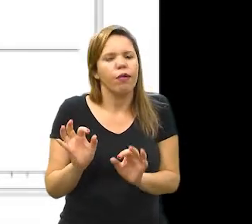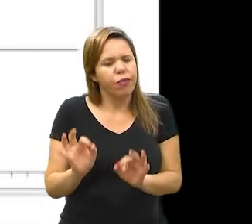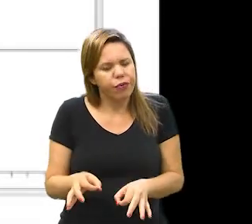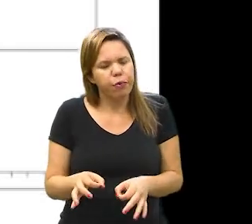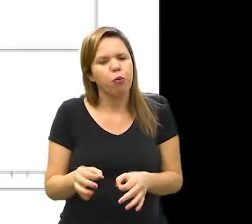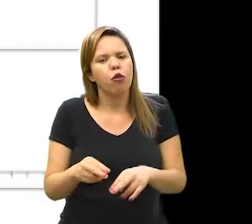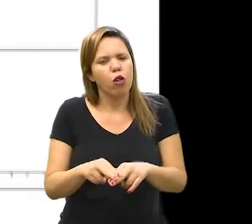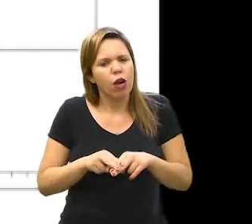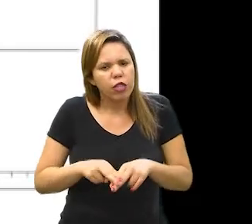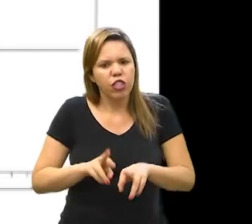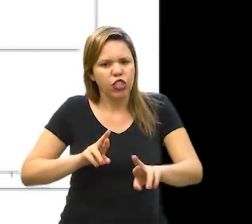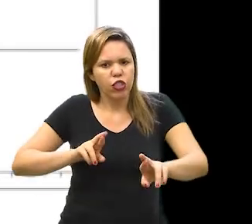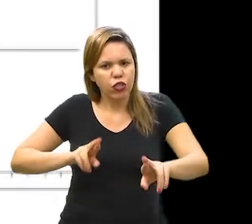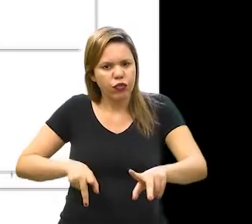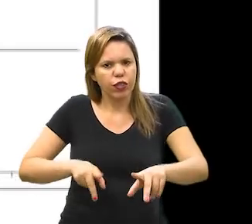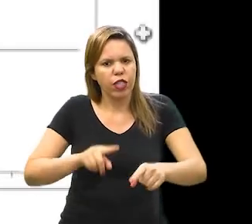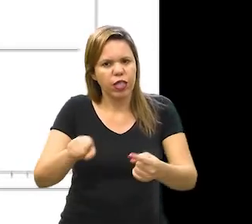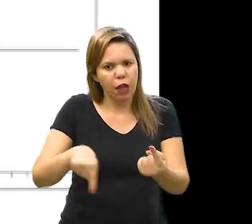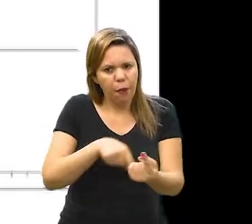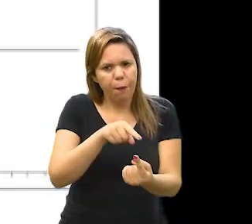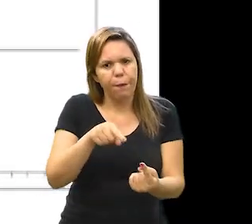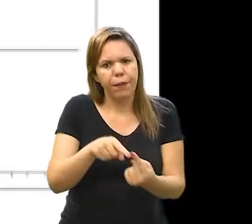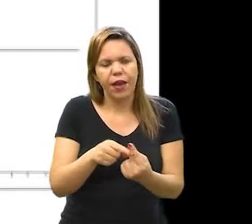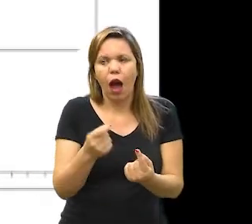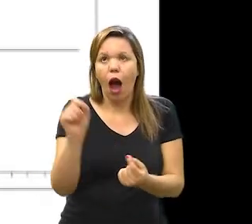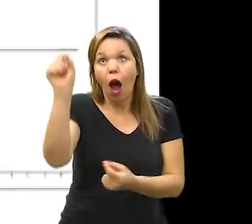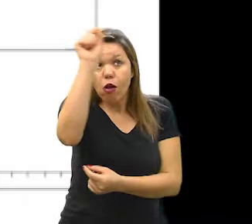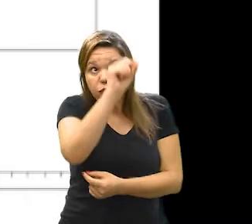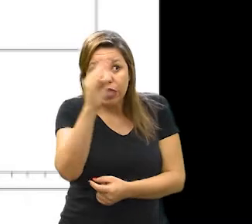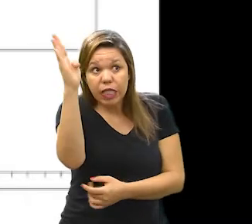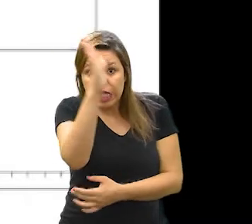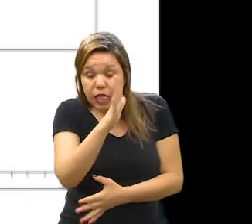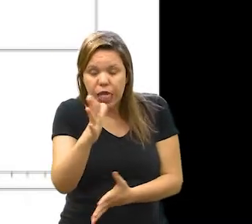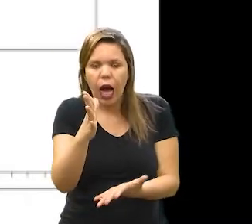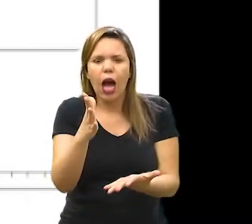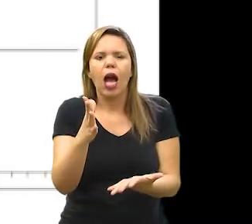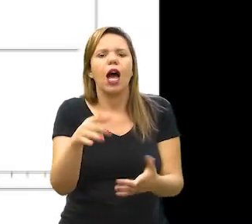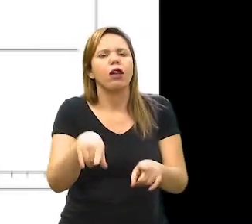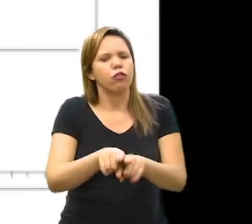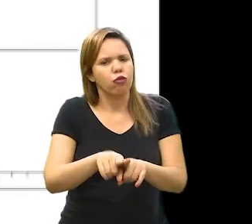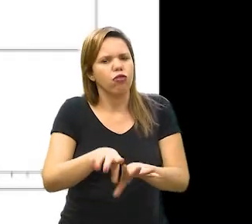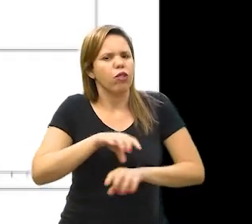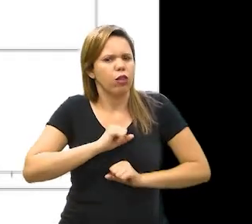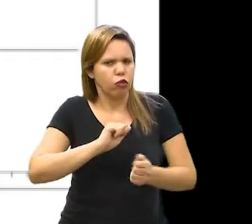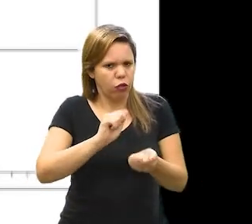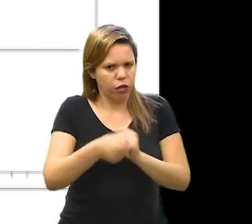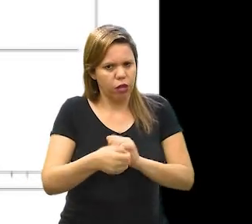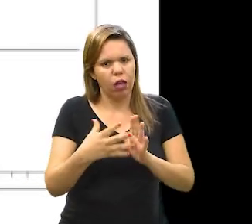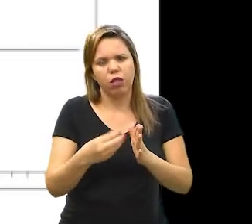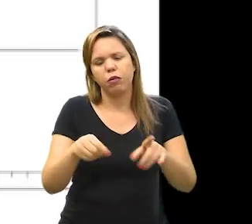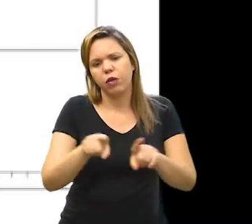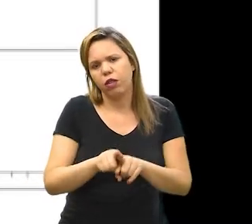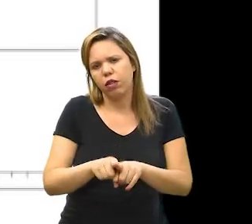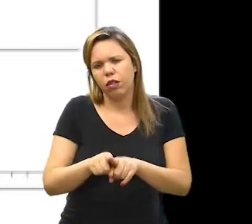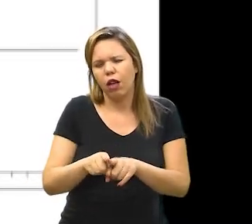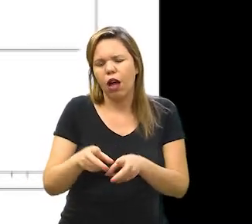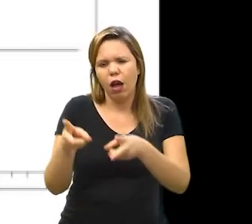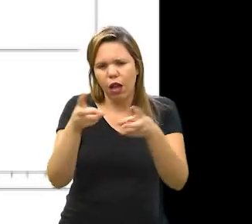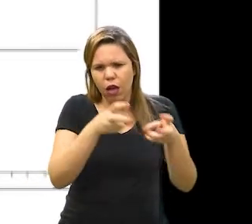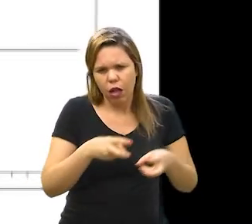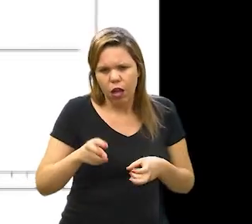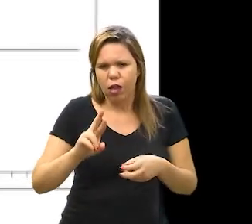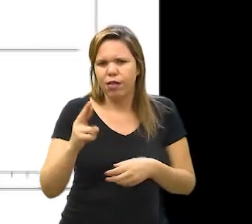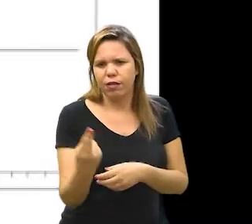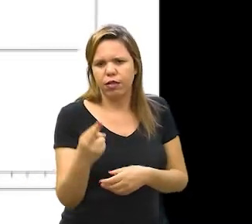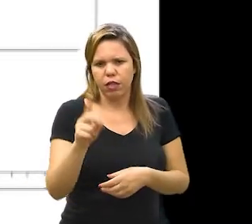foi devido às diferentes medidas de contenção que diversos estados aplicaram. No entanto, é bem difícil visualizar o resultado dessas medidas num